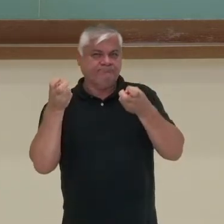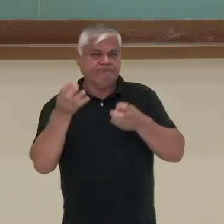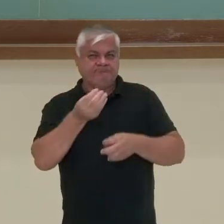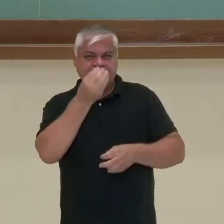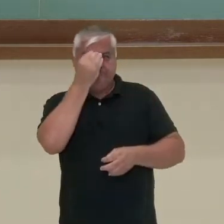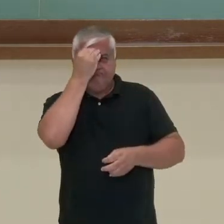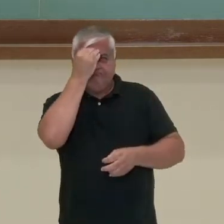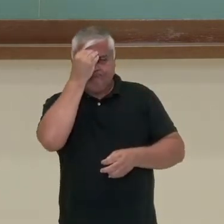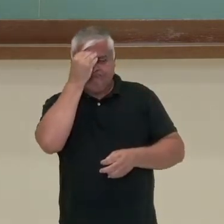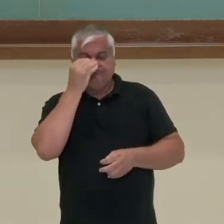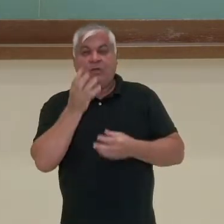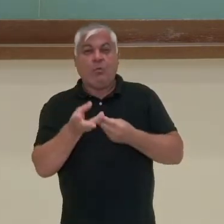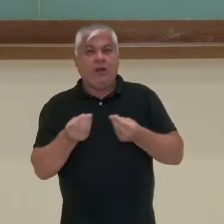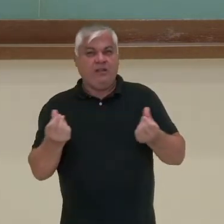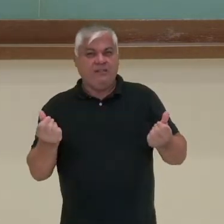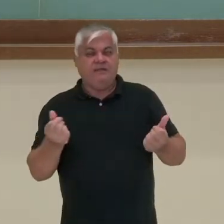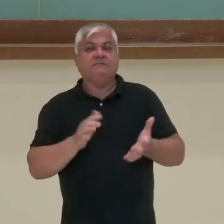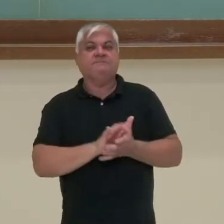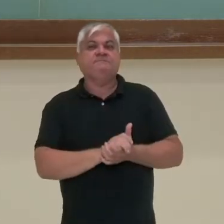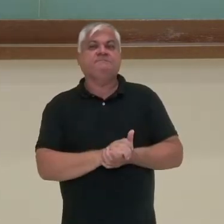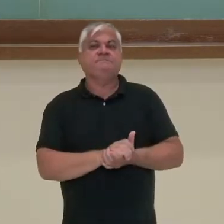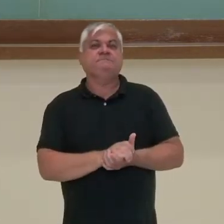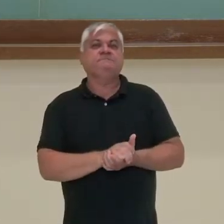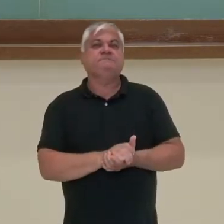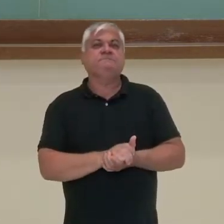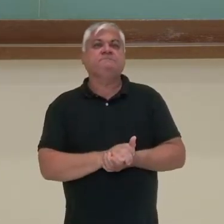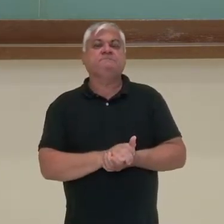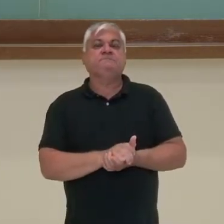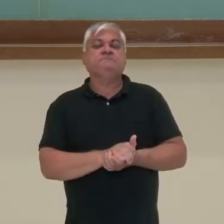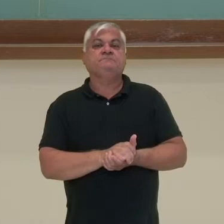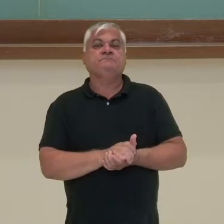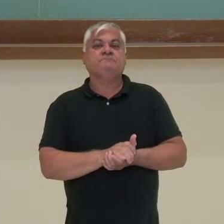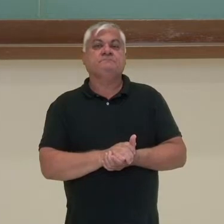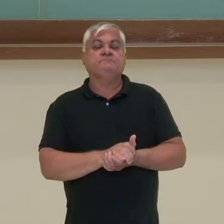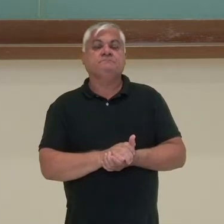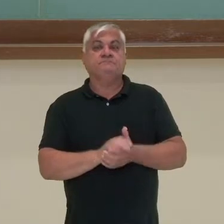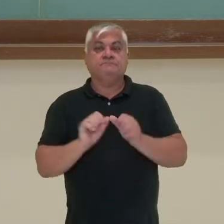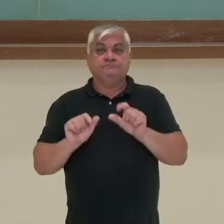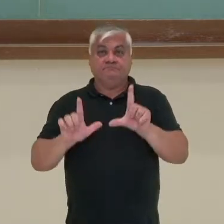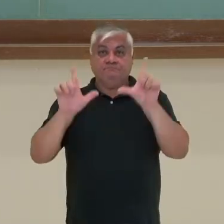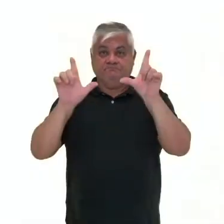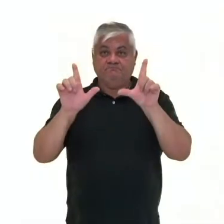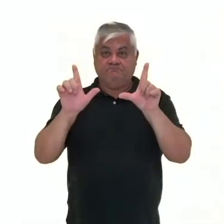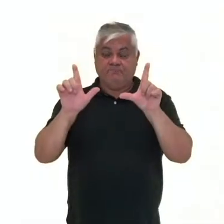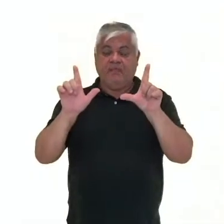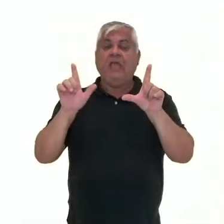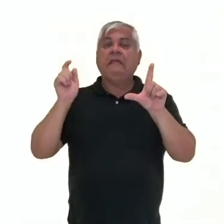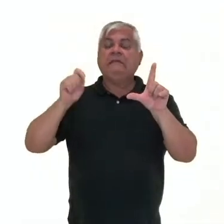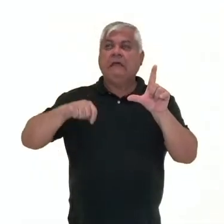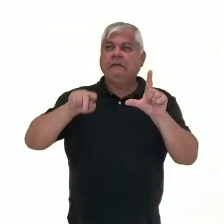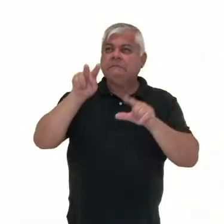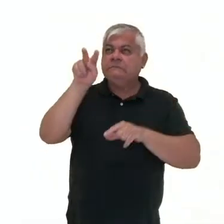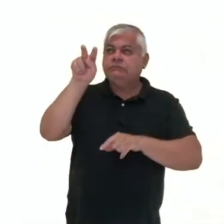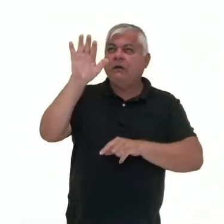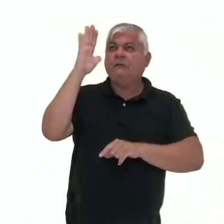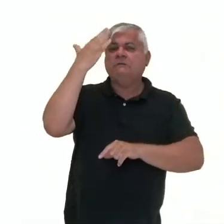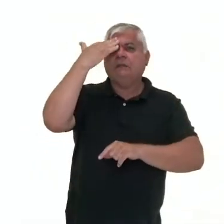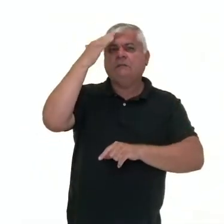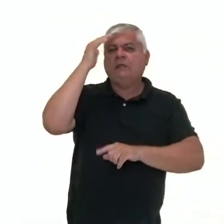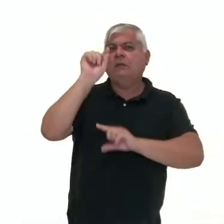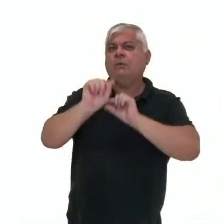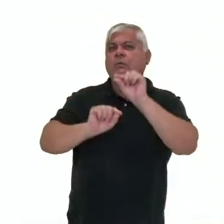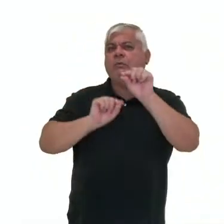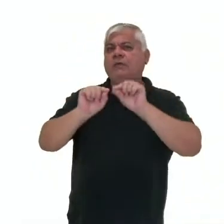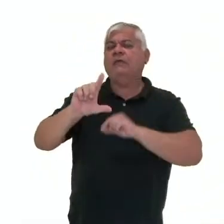aí com qualidade? Vamos lá. Então, aqui, este cartaz, né, nós conseguimos entender que ele